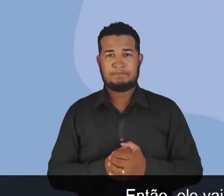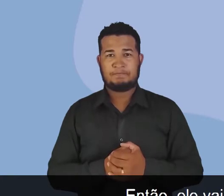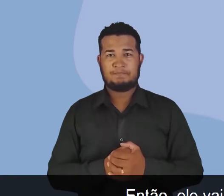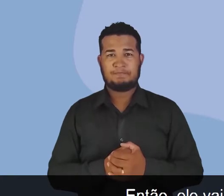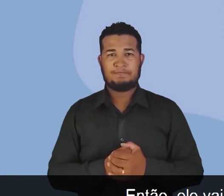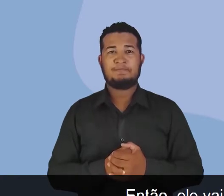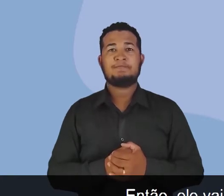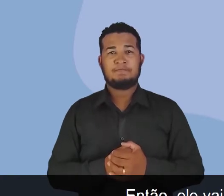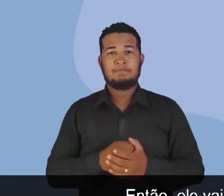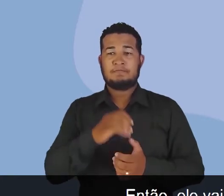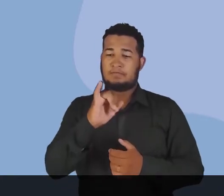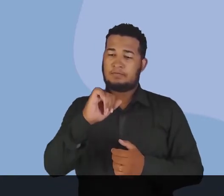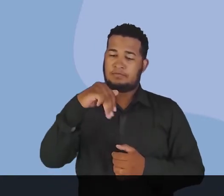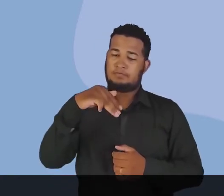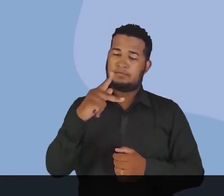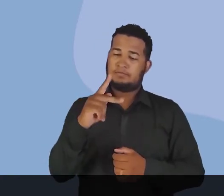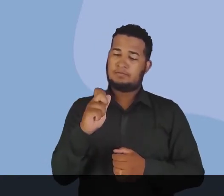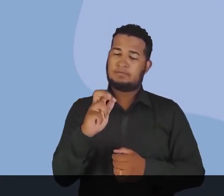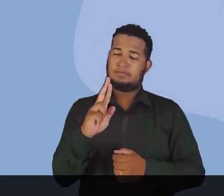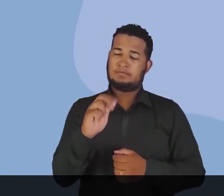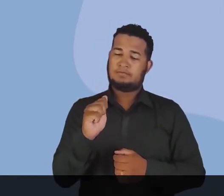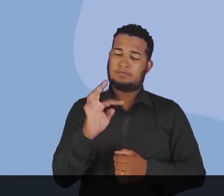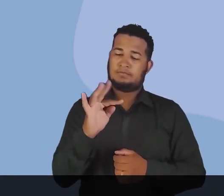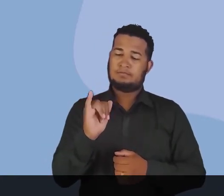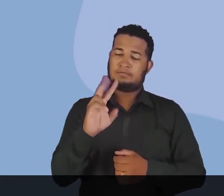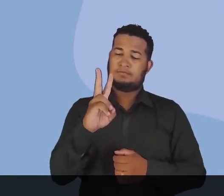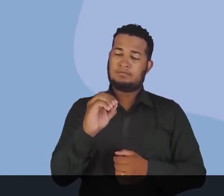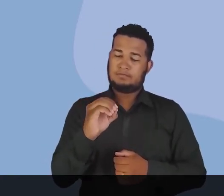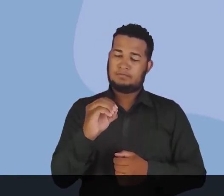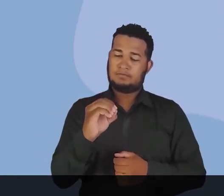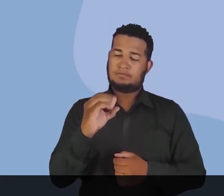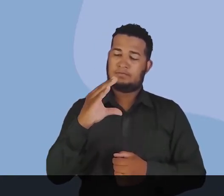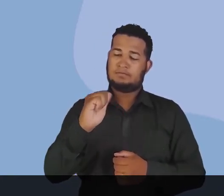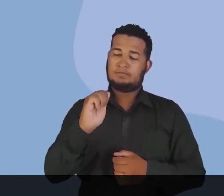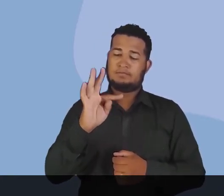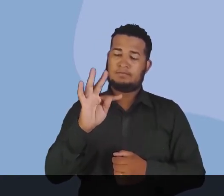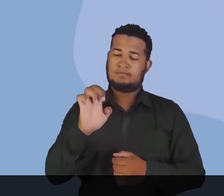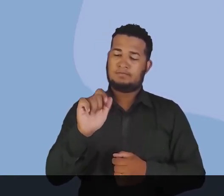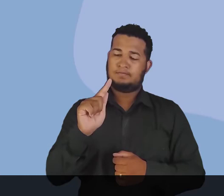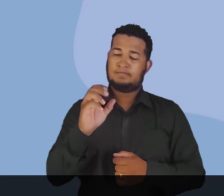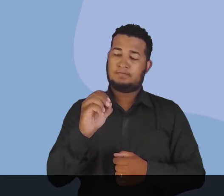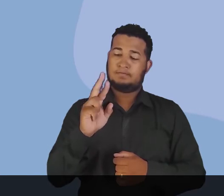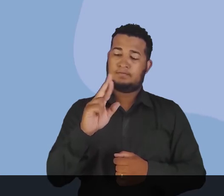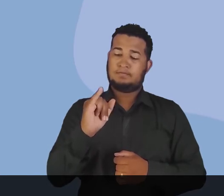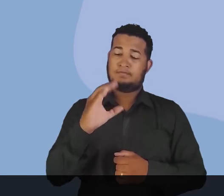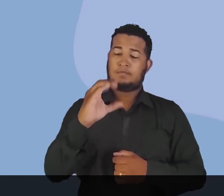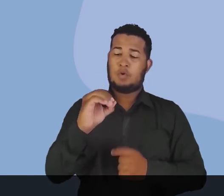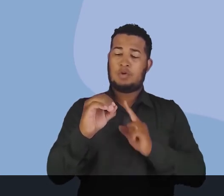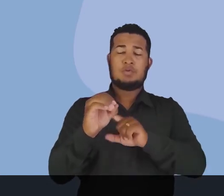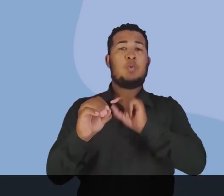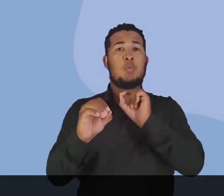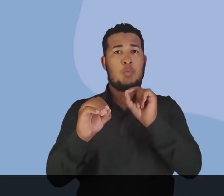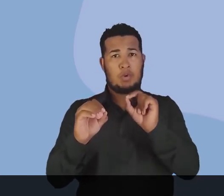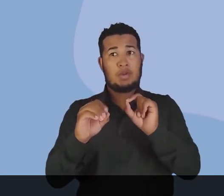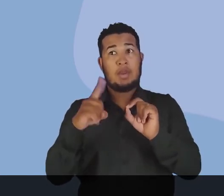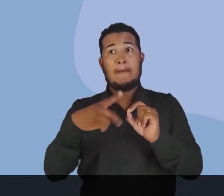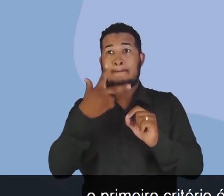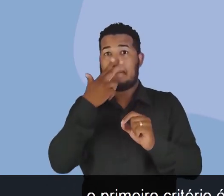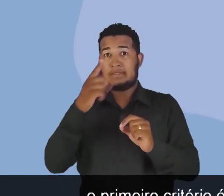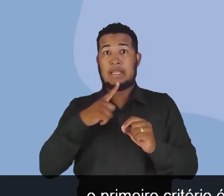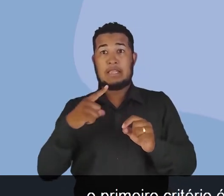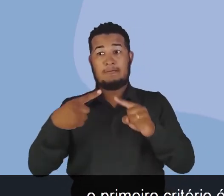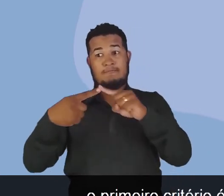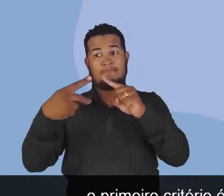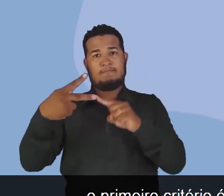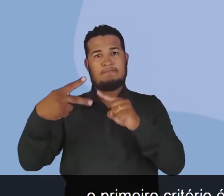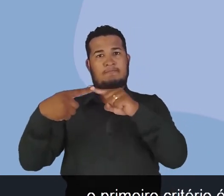imperativo categórico. O que é um imperativo categórico? É uma ação que obedece dois critérios. O